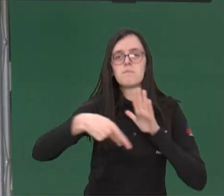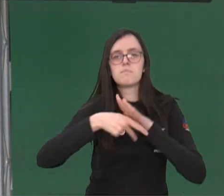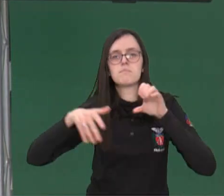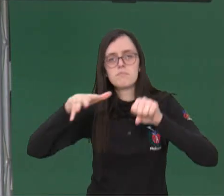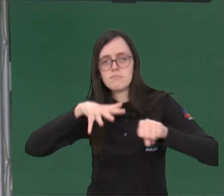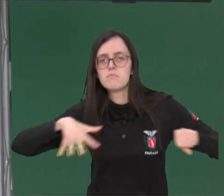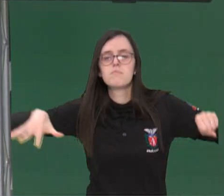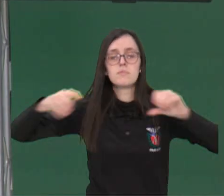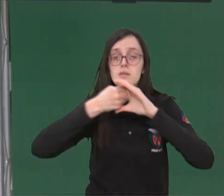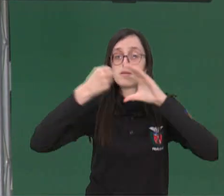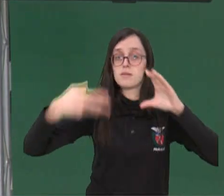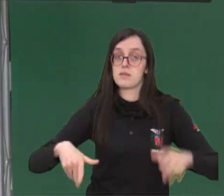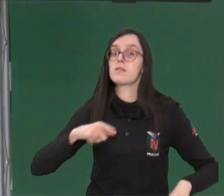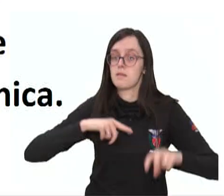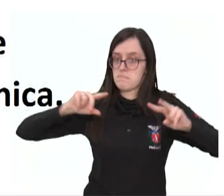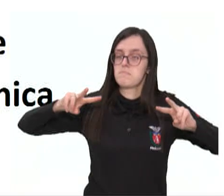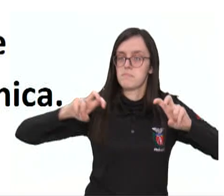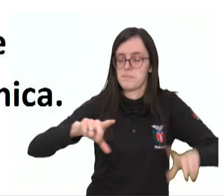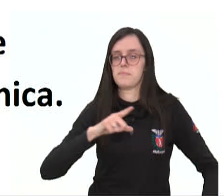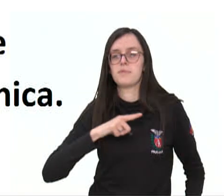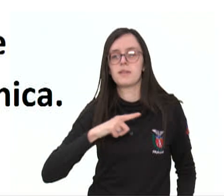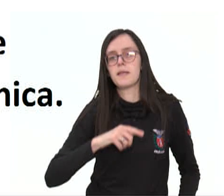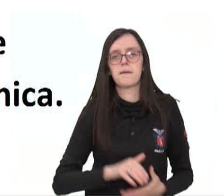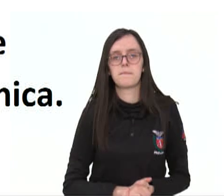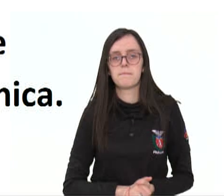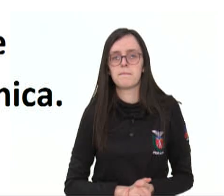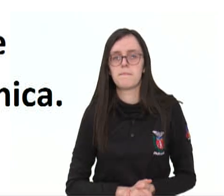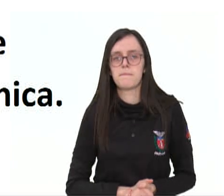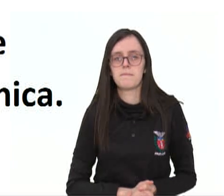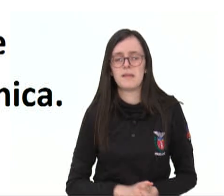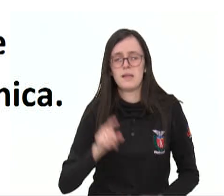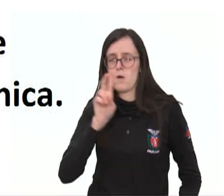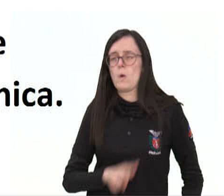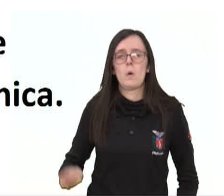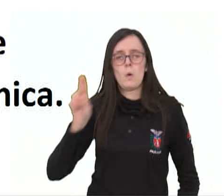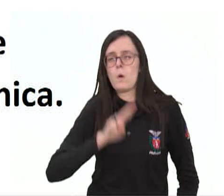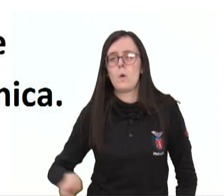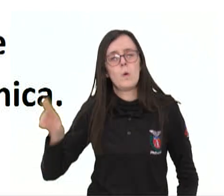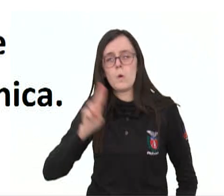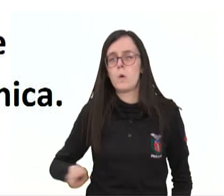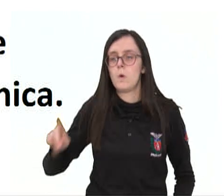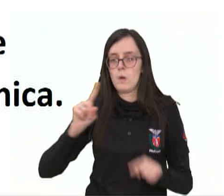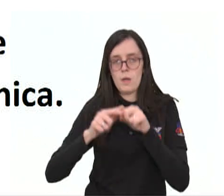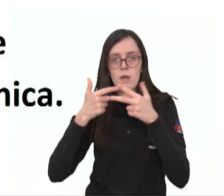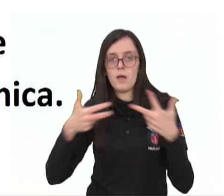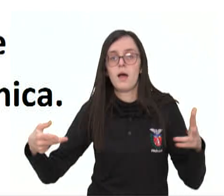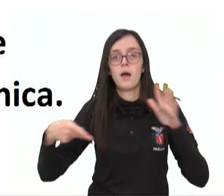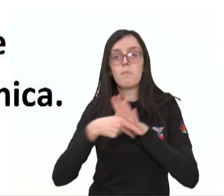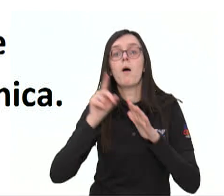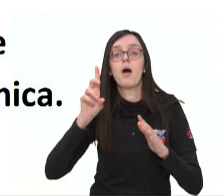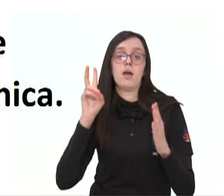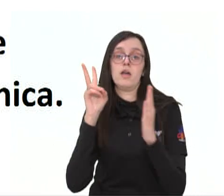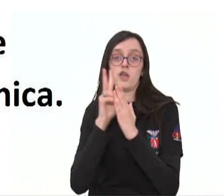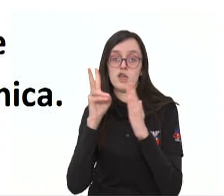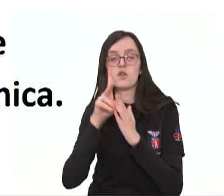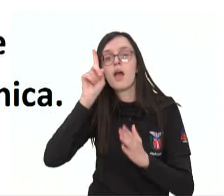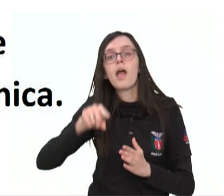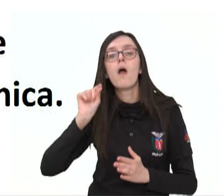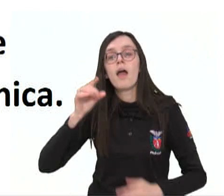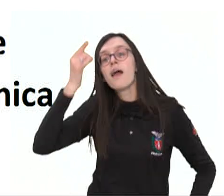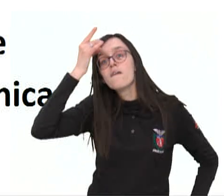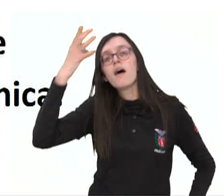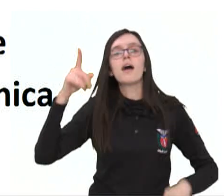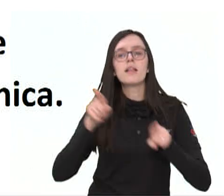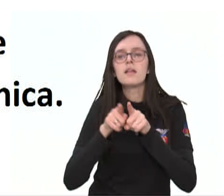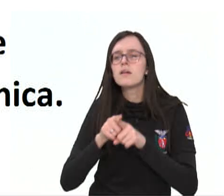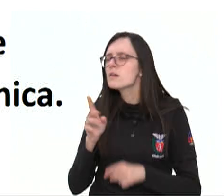na sua exploração. Larga utilização de mão de obra indígena, pela facilidade e